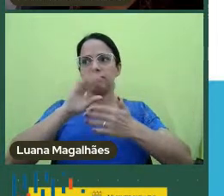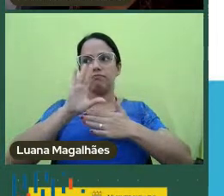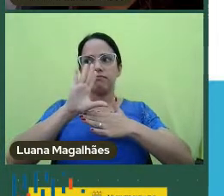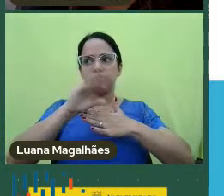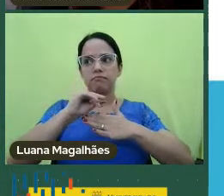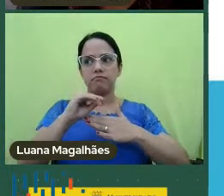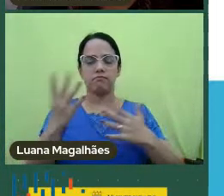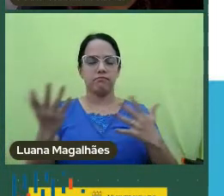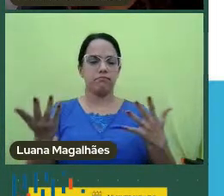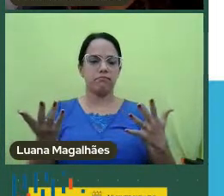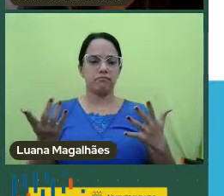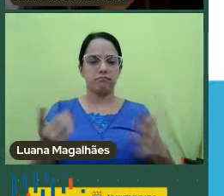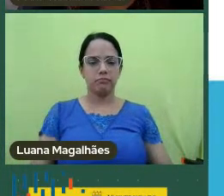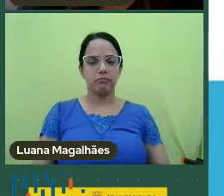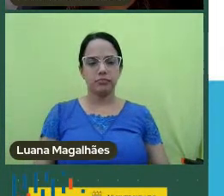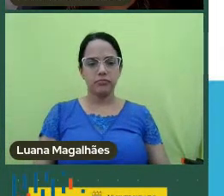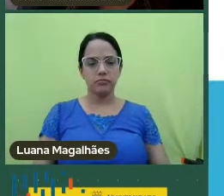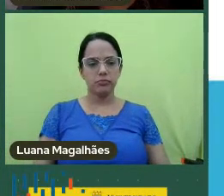tem que